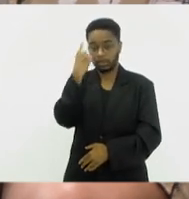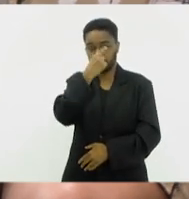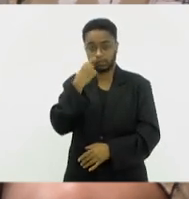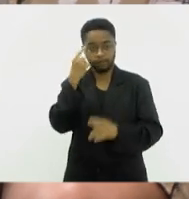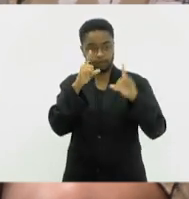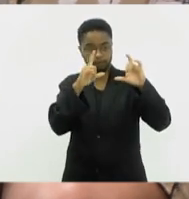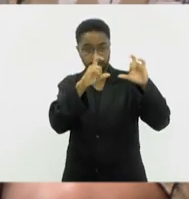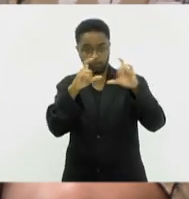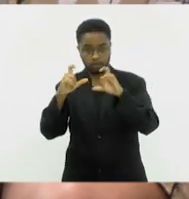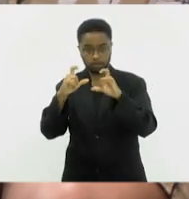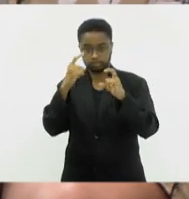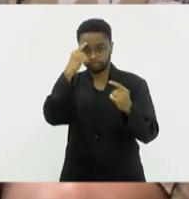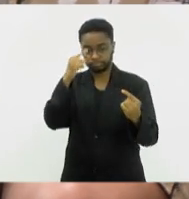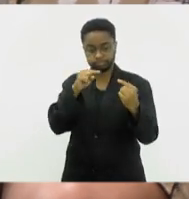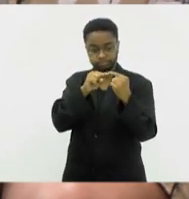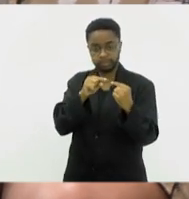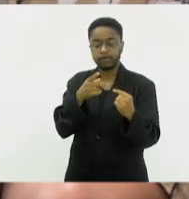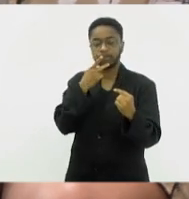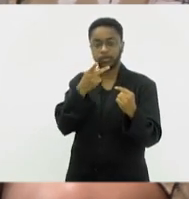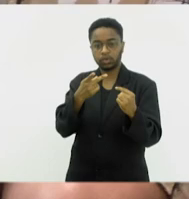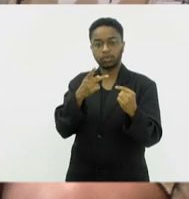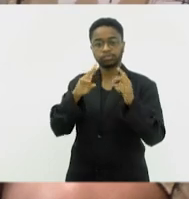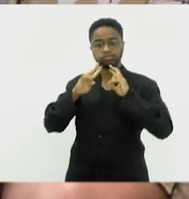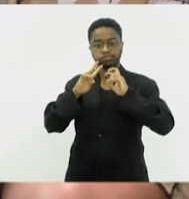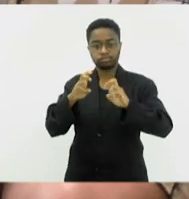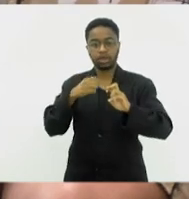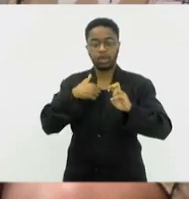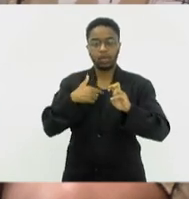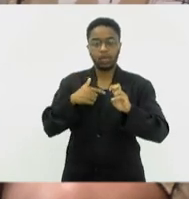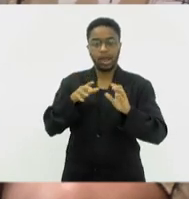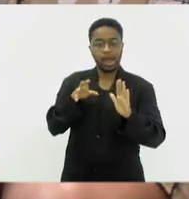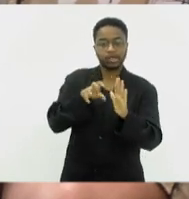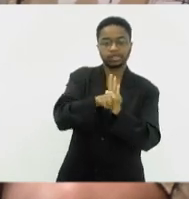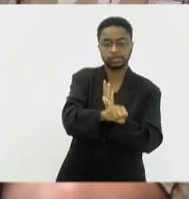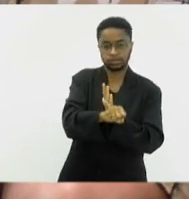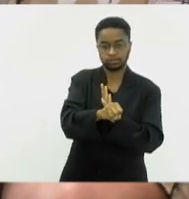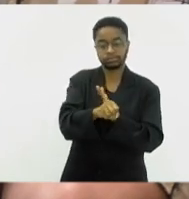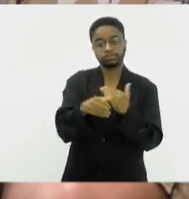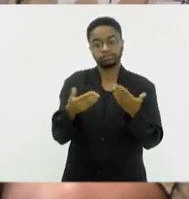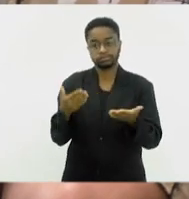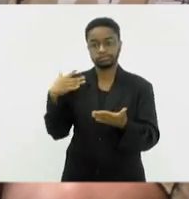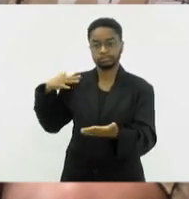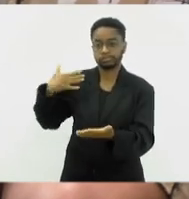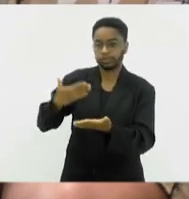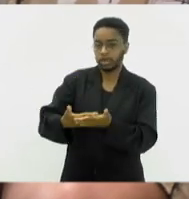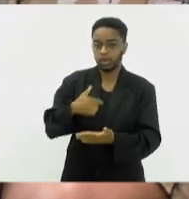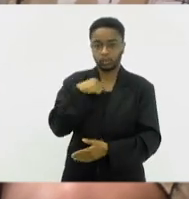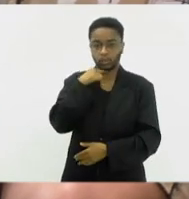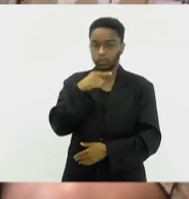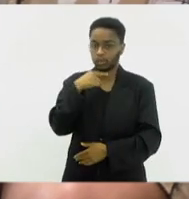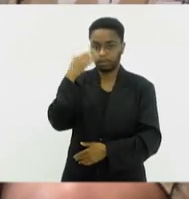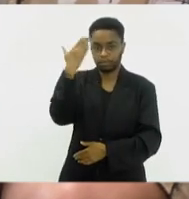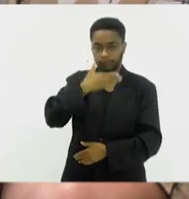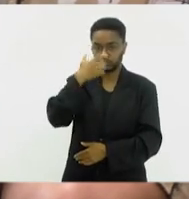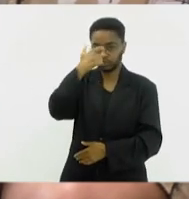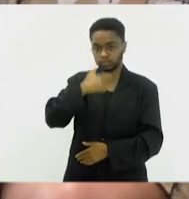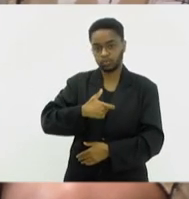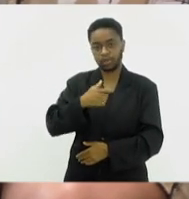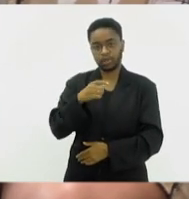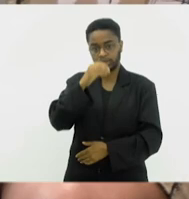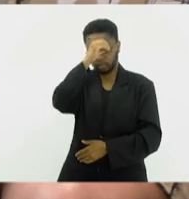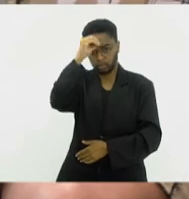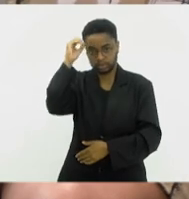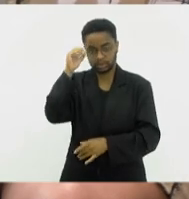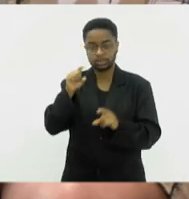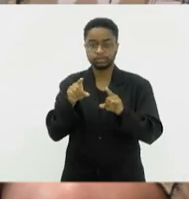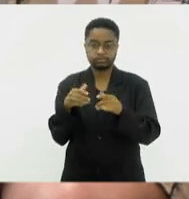fotográfico, disse ter me reconhecido num assalto. E desde então não consegui provar minha inocência, fui parar